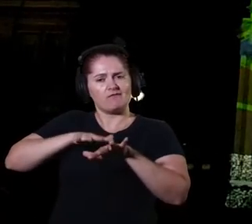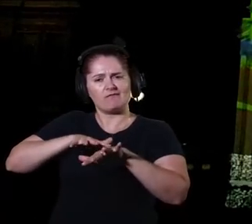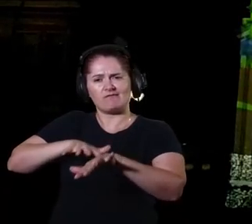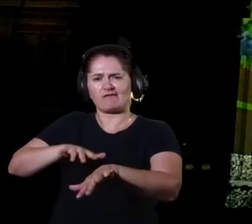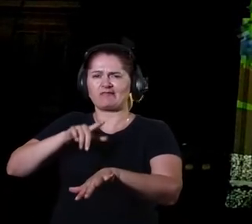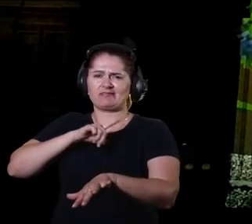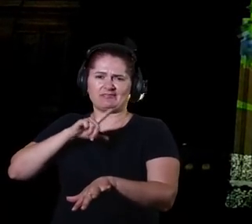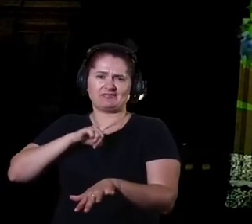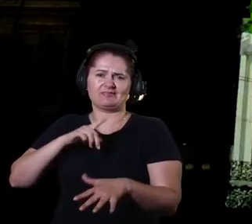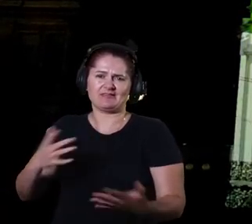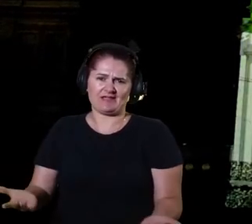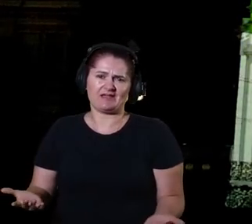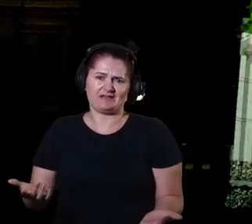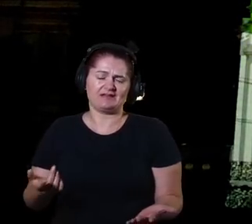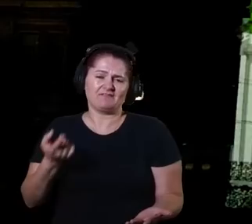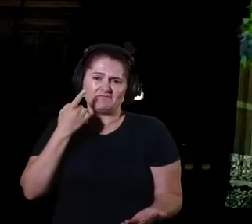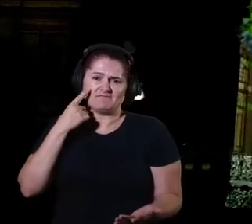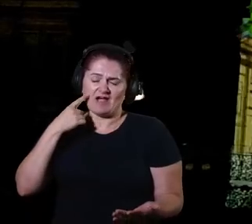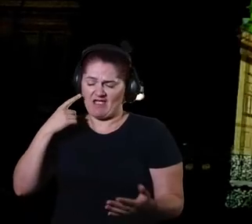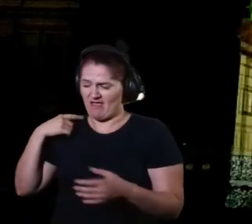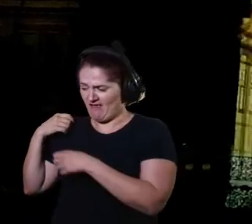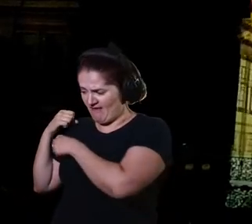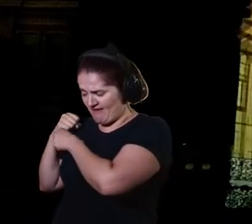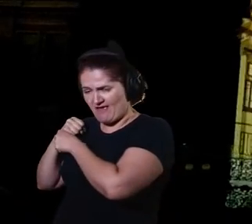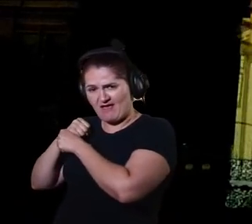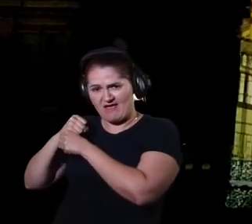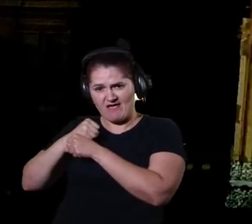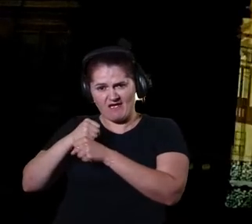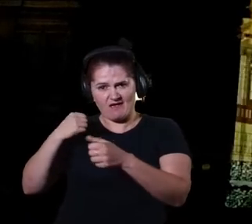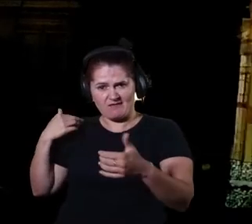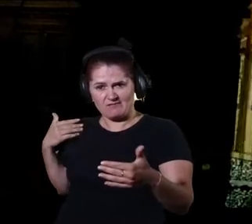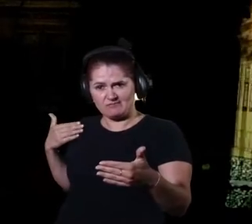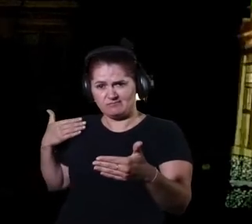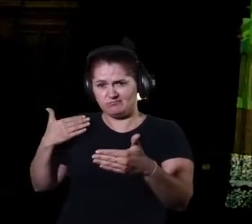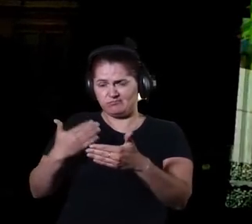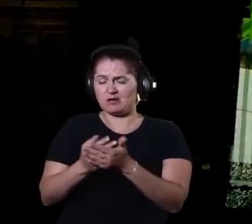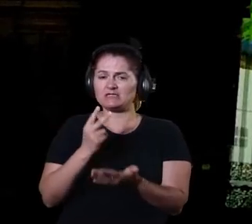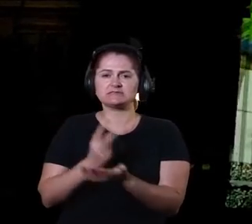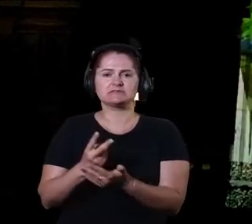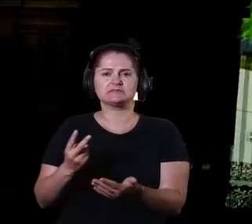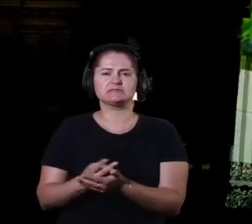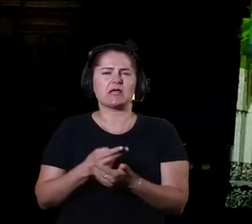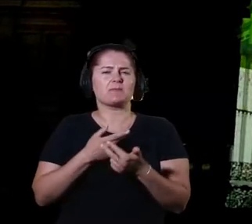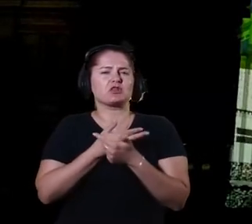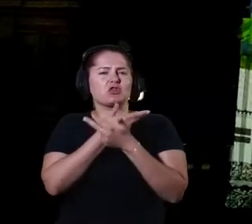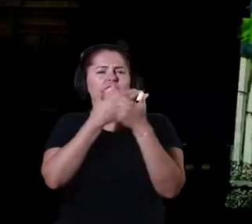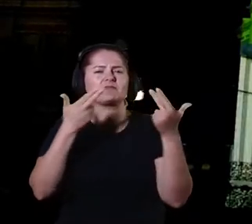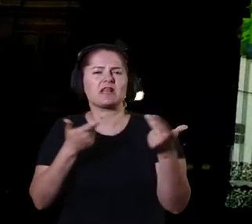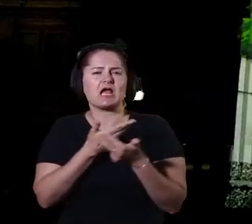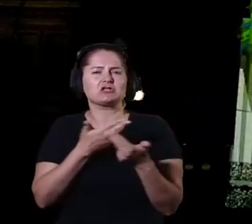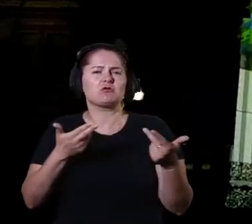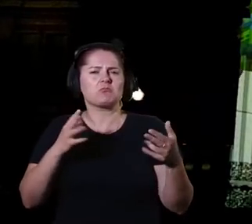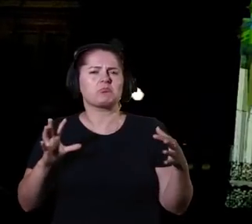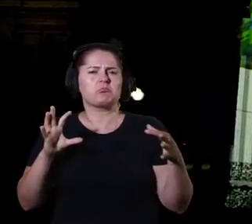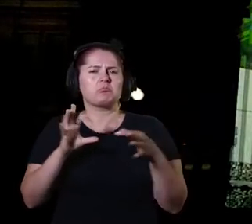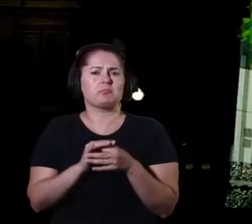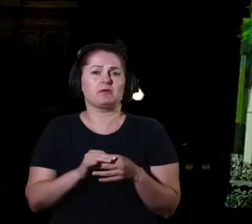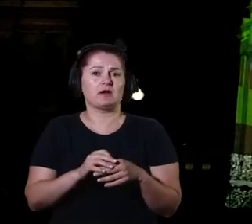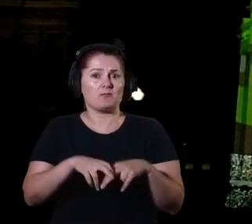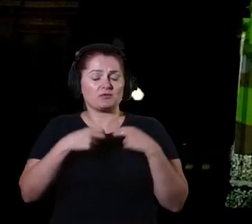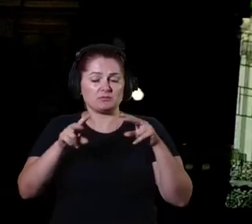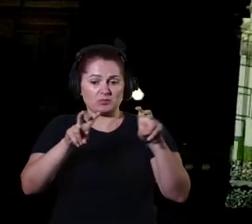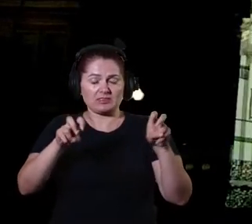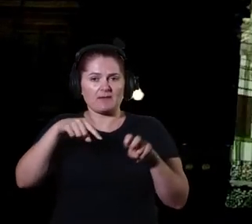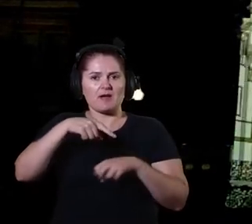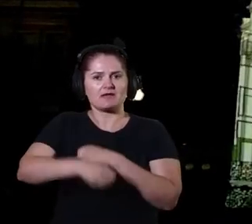durante os 90 anos, cada comissão aparece com uma surpresa, um tema atual. Veja bem, esse ano, juntos outra